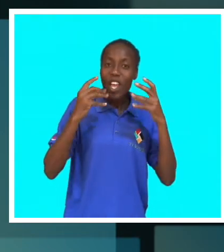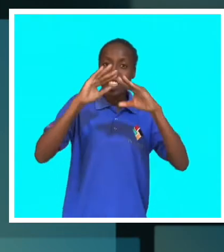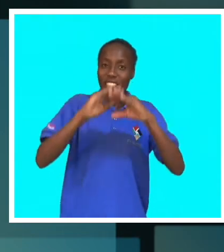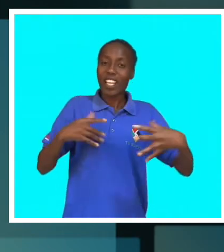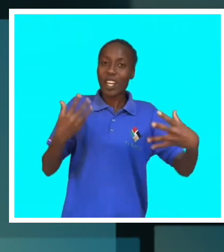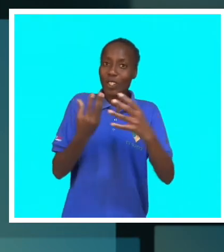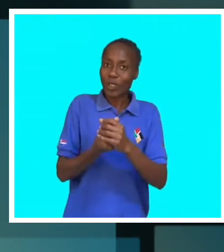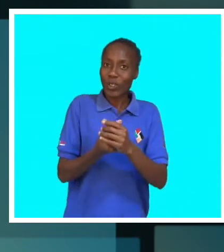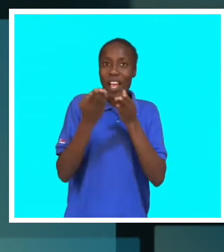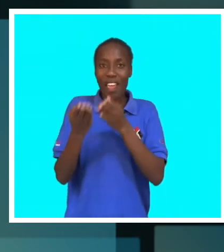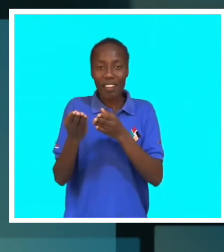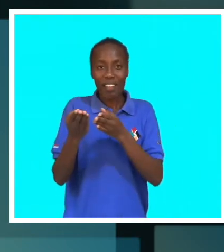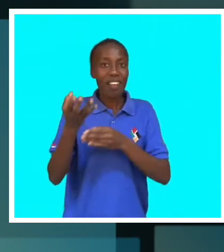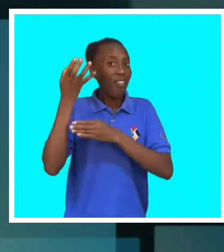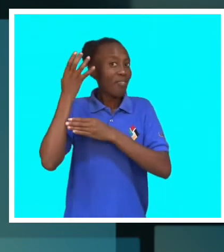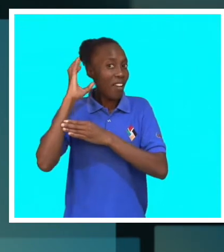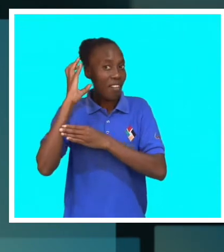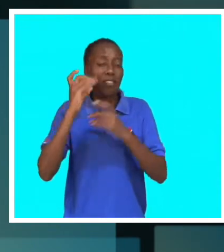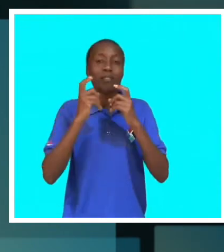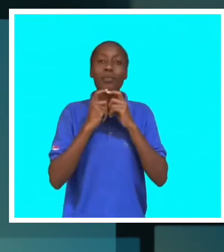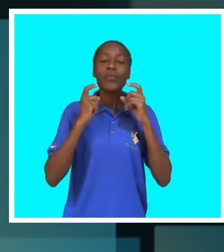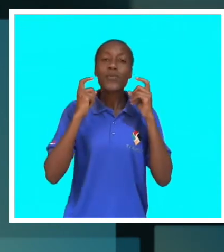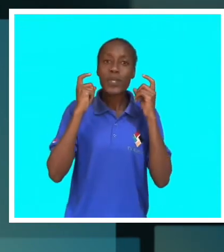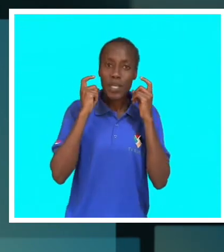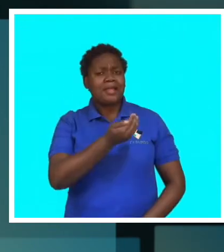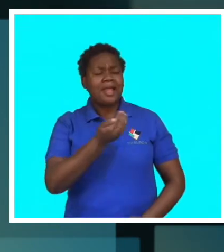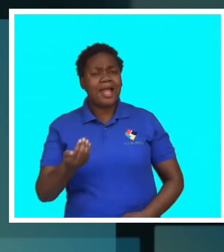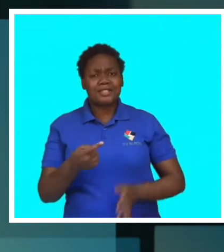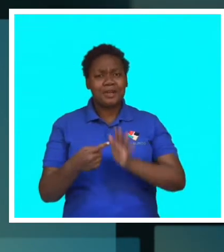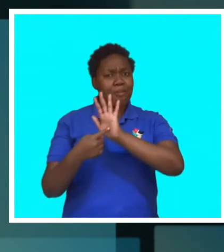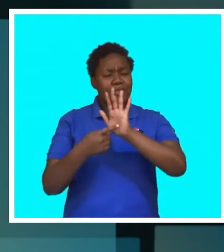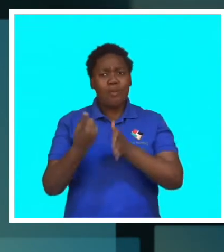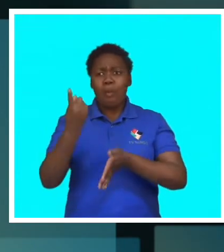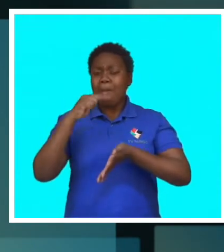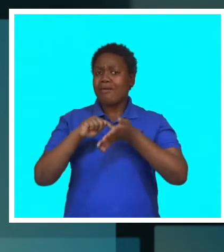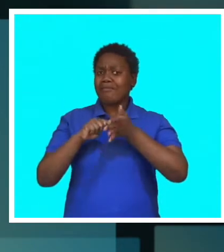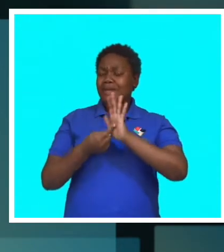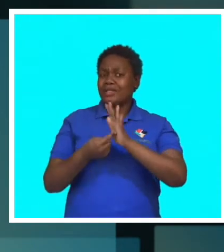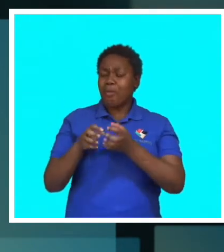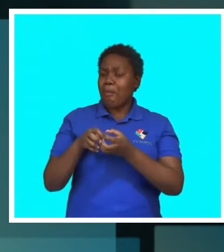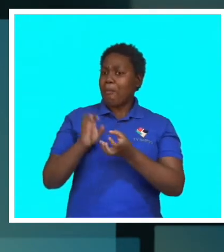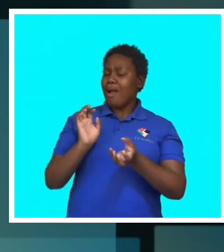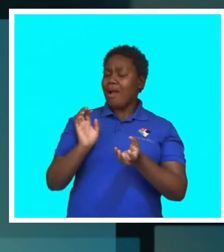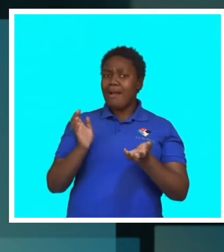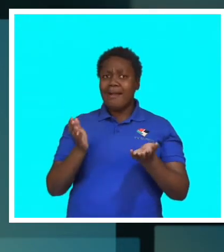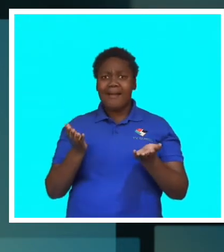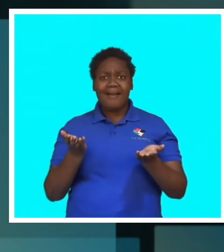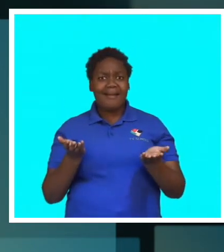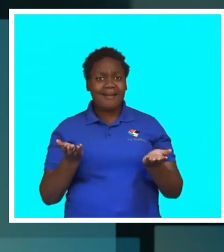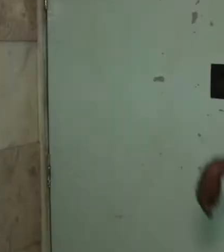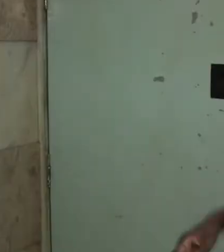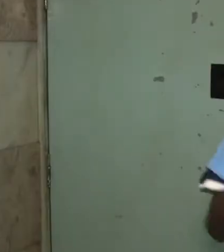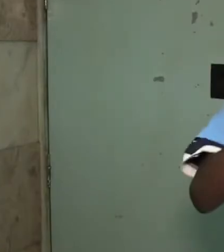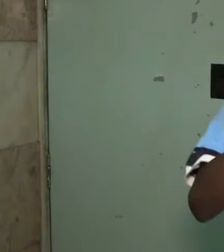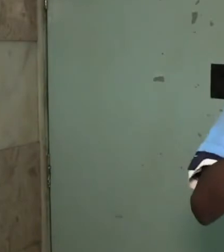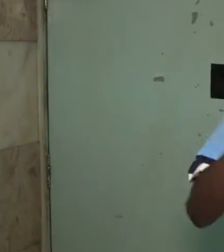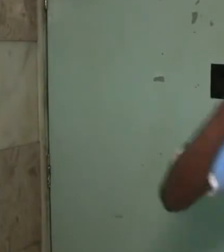neste grande edifício que se chama a Rádio Moçambique. Para os petizes, aquele foi um momento ímpar.